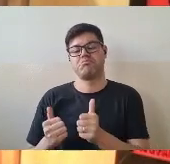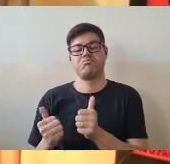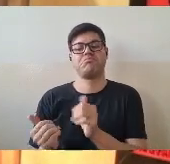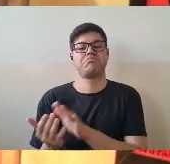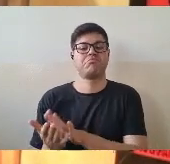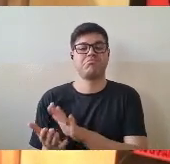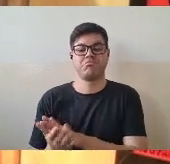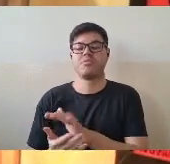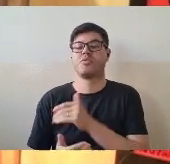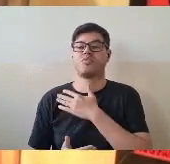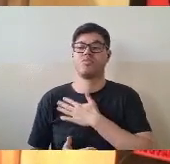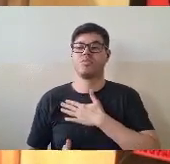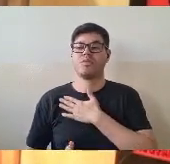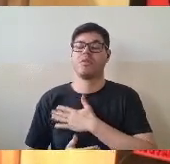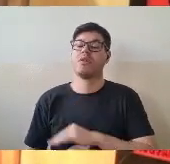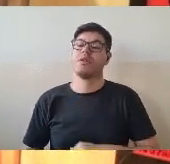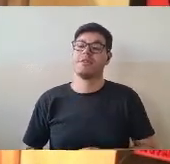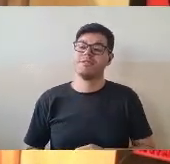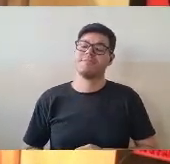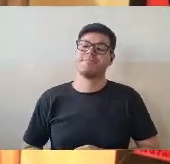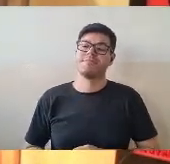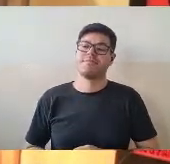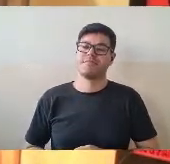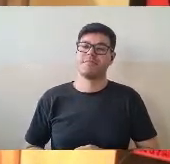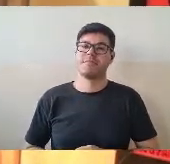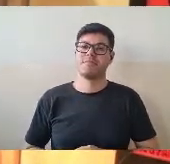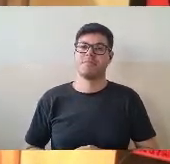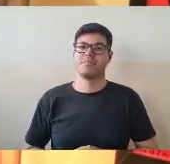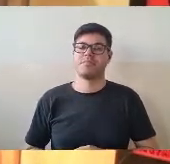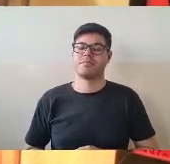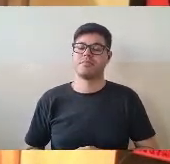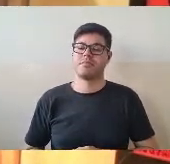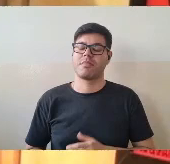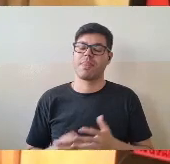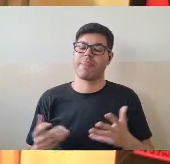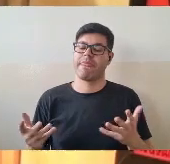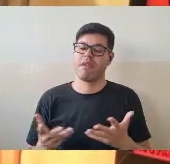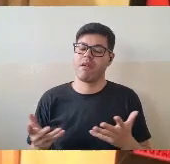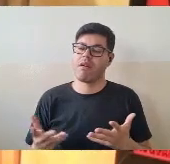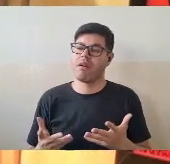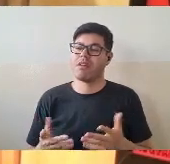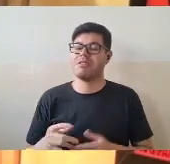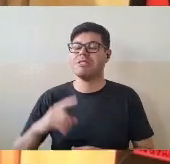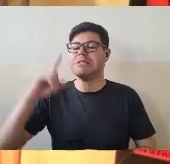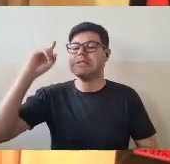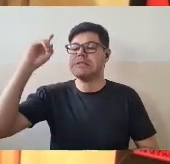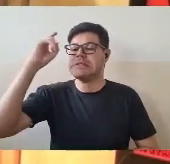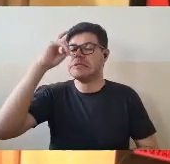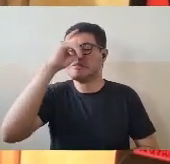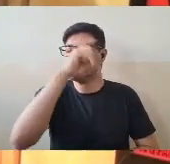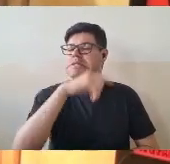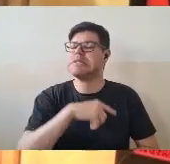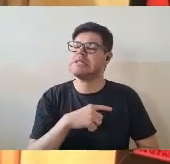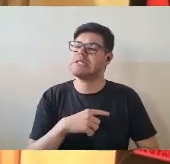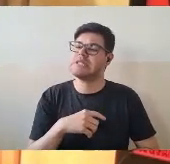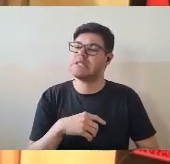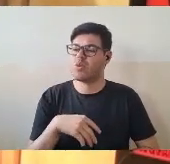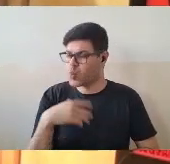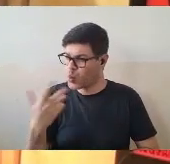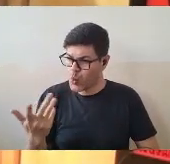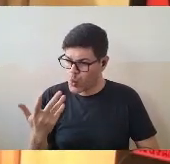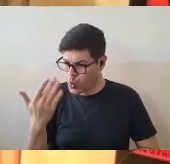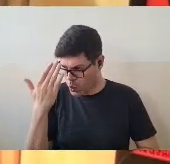mais assim, difícil que o senhor enfrentou? Lembra de algum caso assim que falou, esse caso deu trabalho, está dando trabalho?